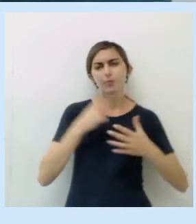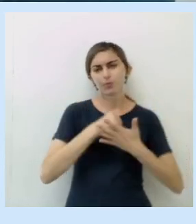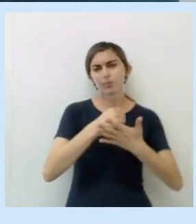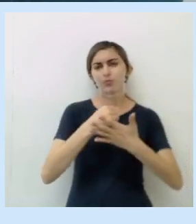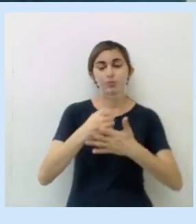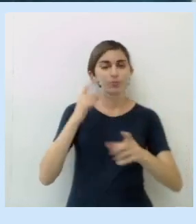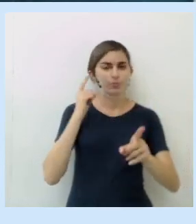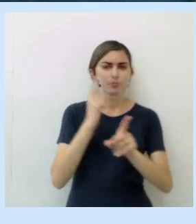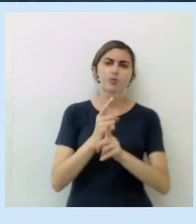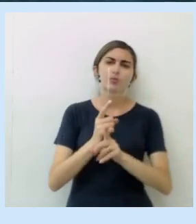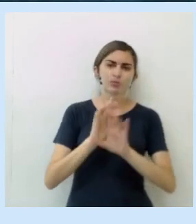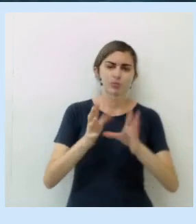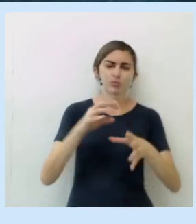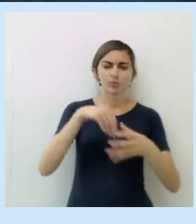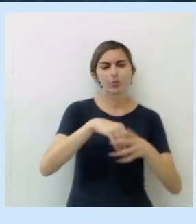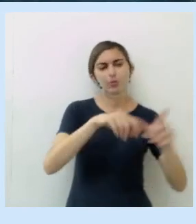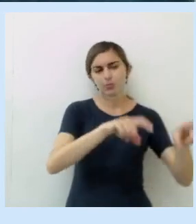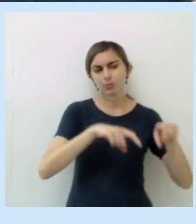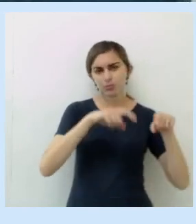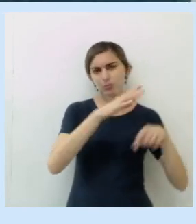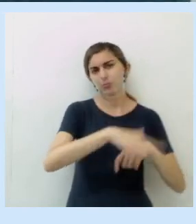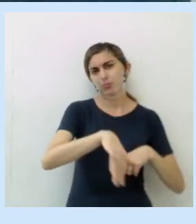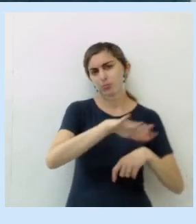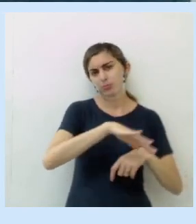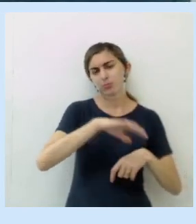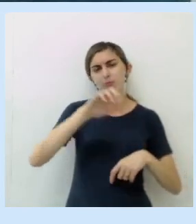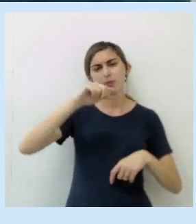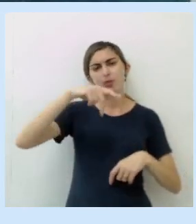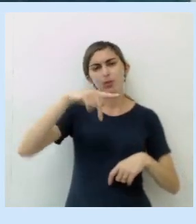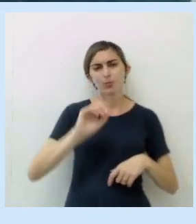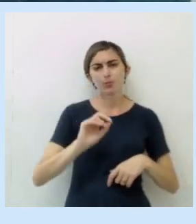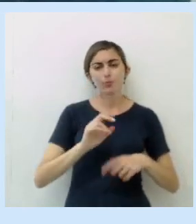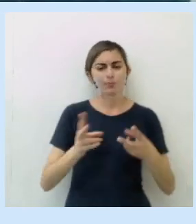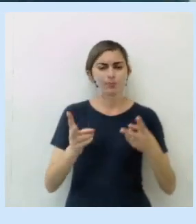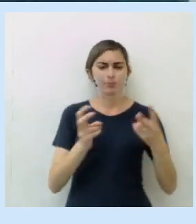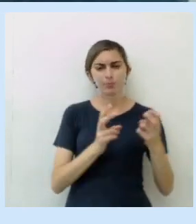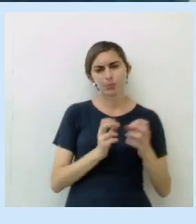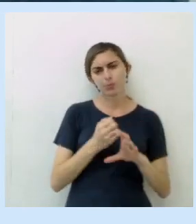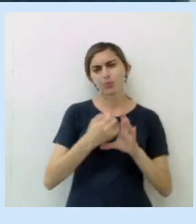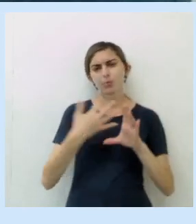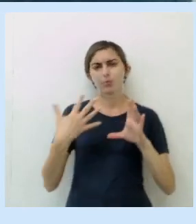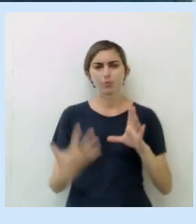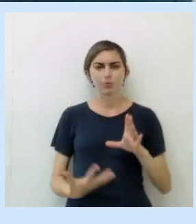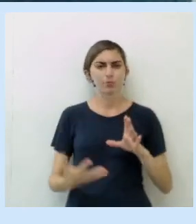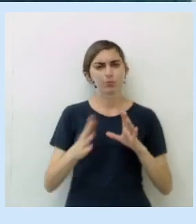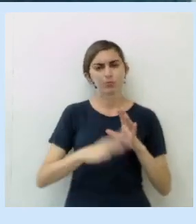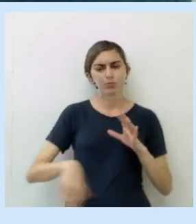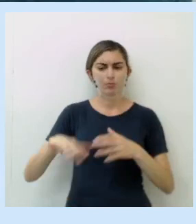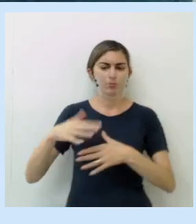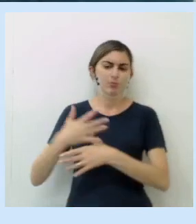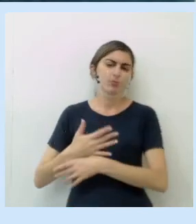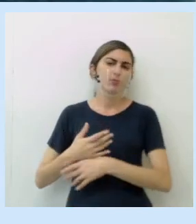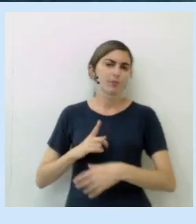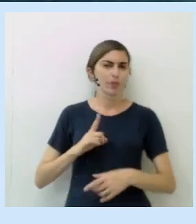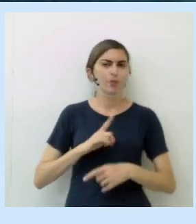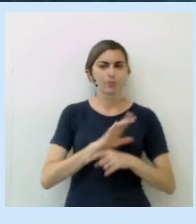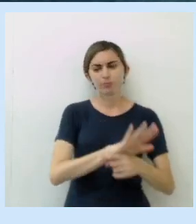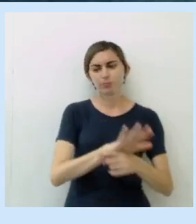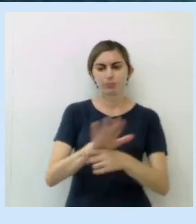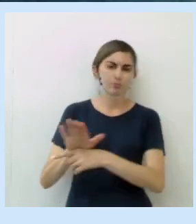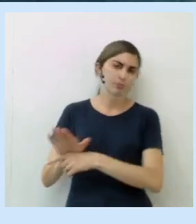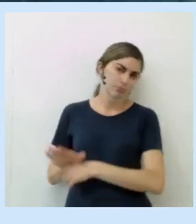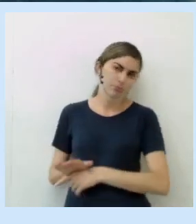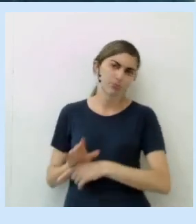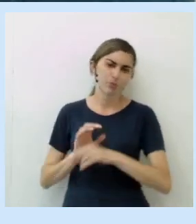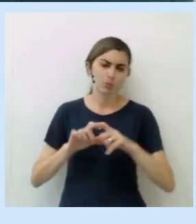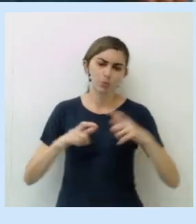Então, você vai encontrar isso já dentro do campo. Então a gente vai perceber que muitos aspectos do espaço urbano eles vão atender aí,